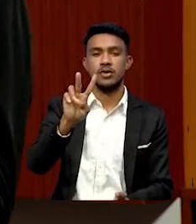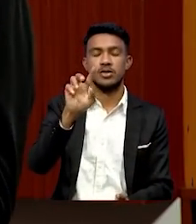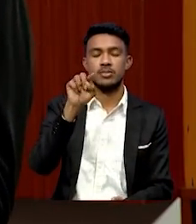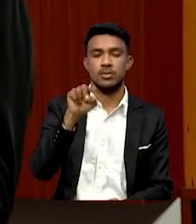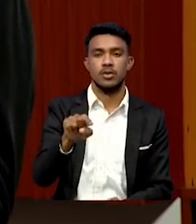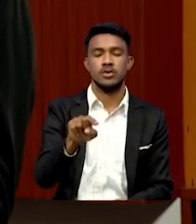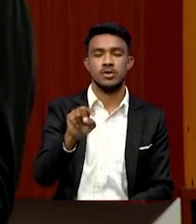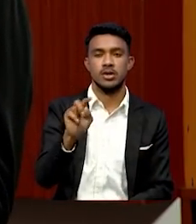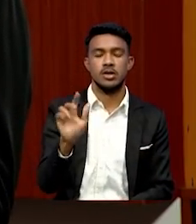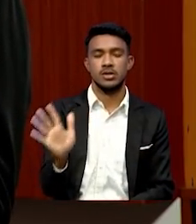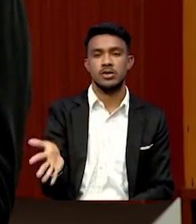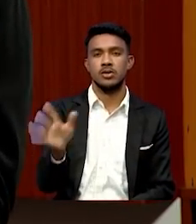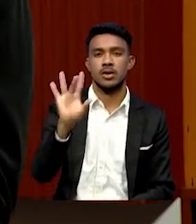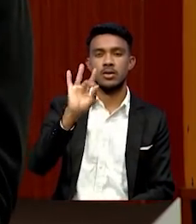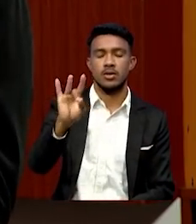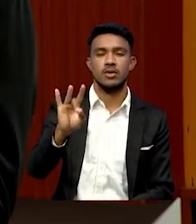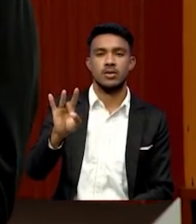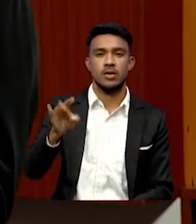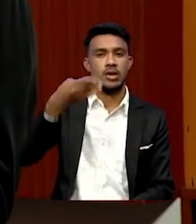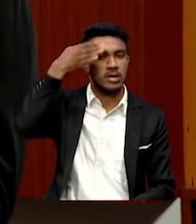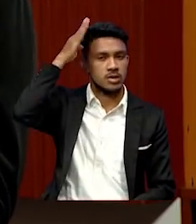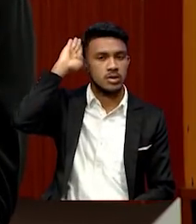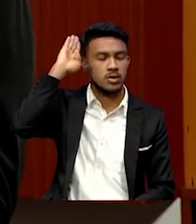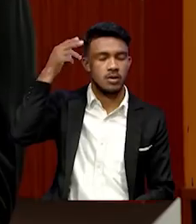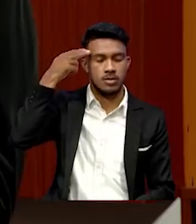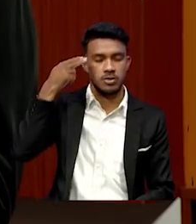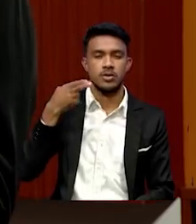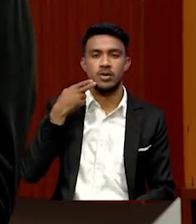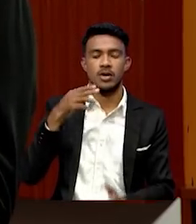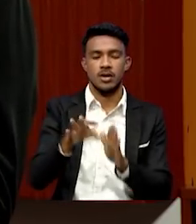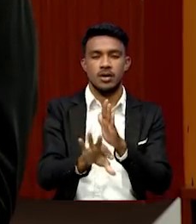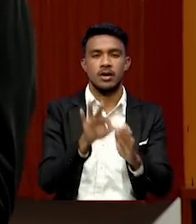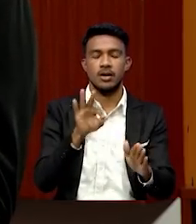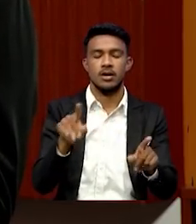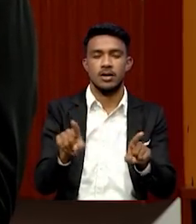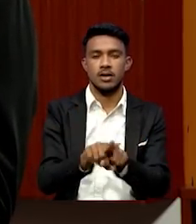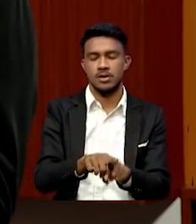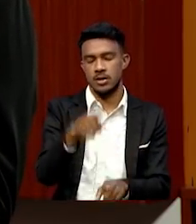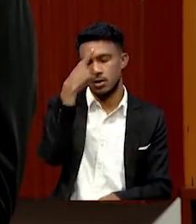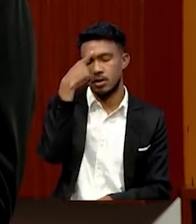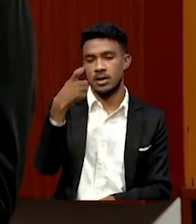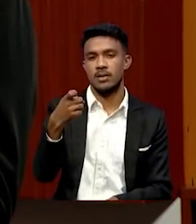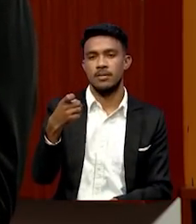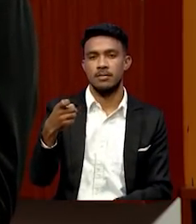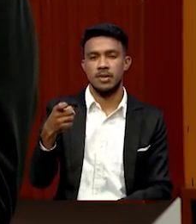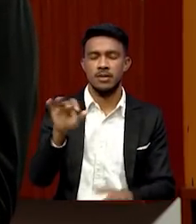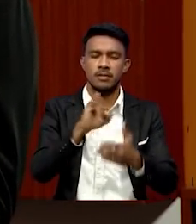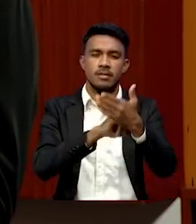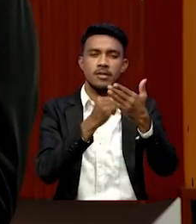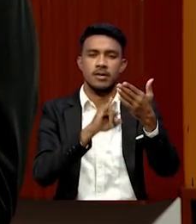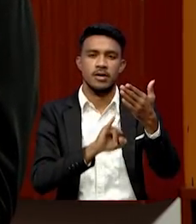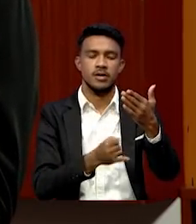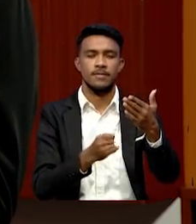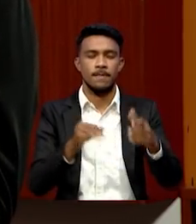42,58. O senhor Ramos Horta Retan é tamba, é figura,